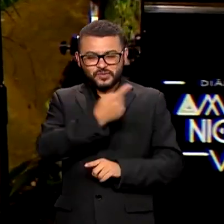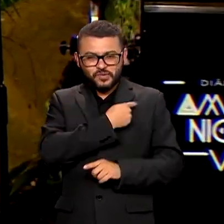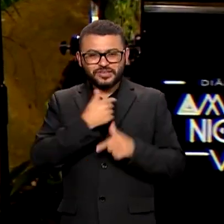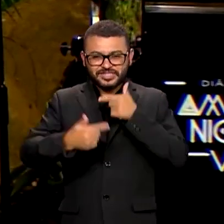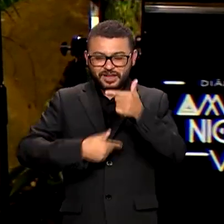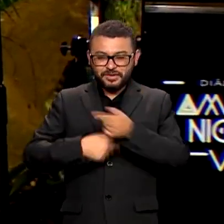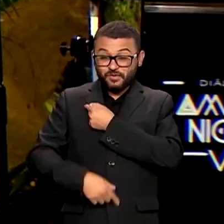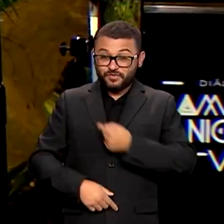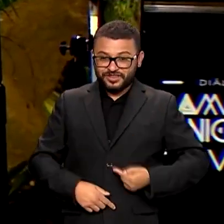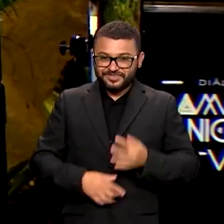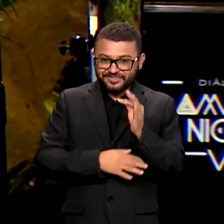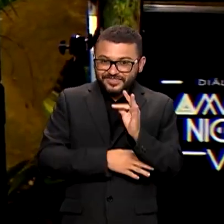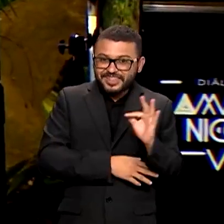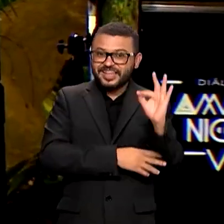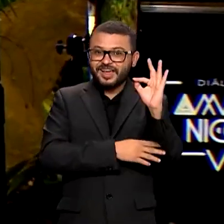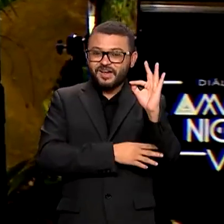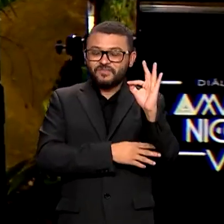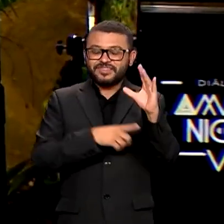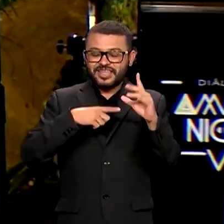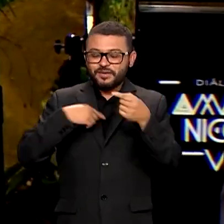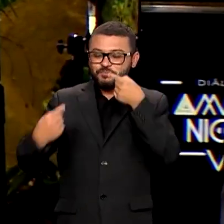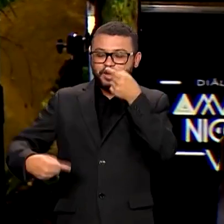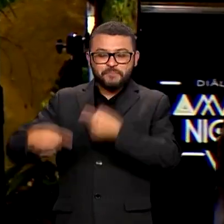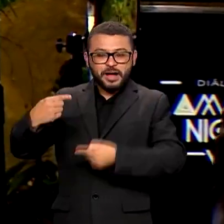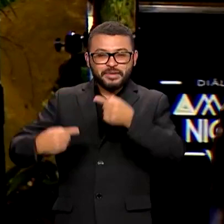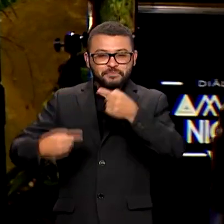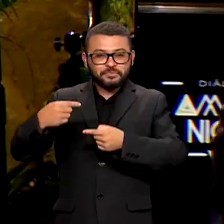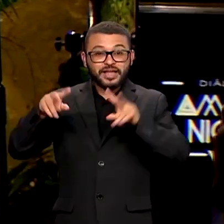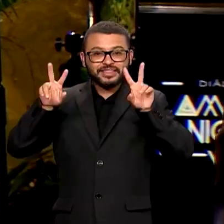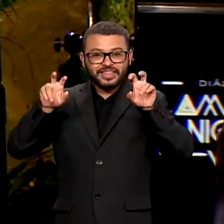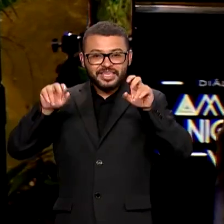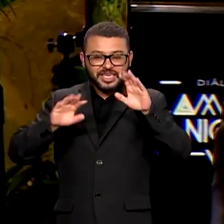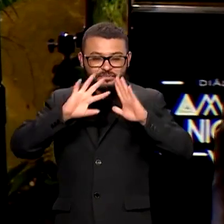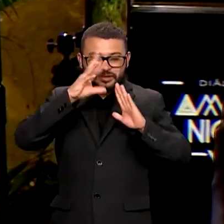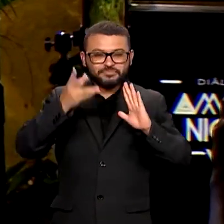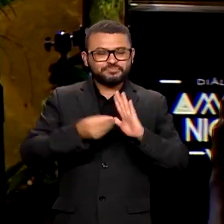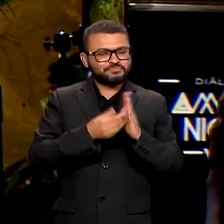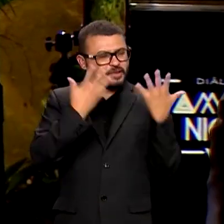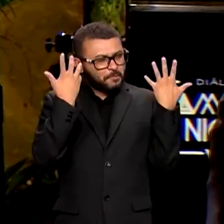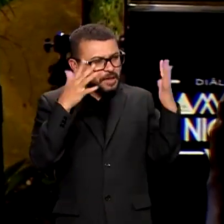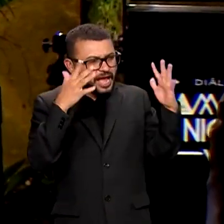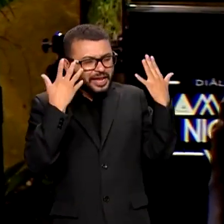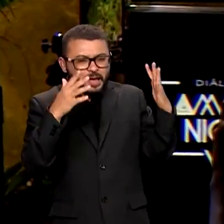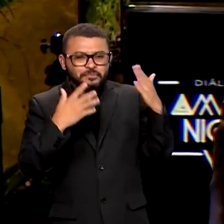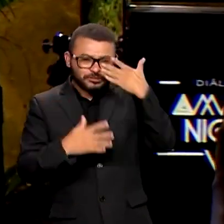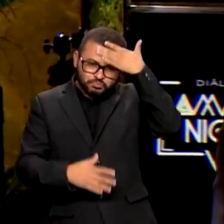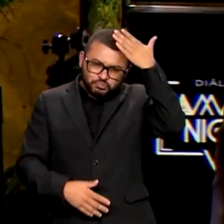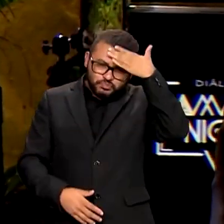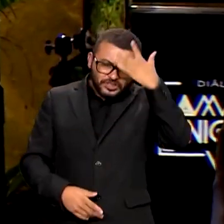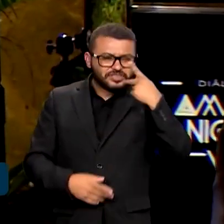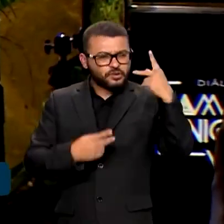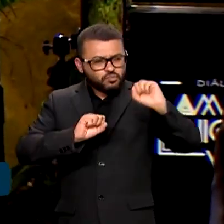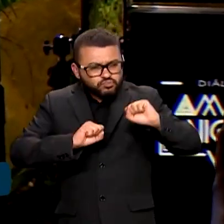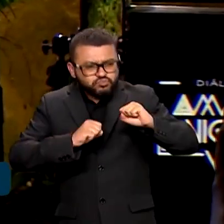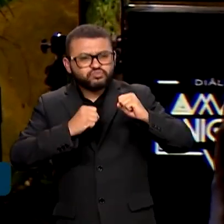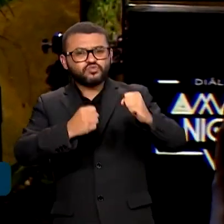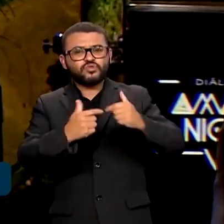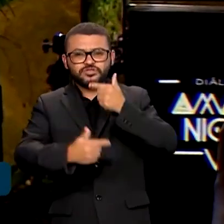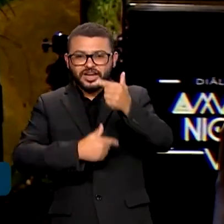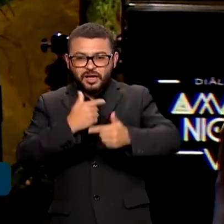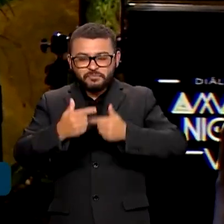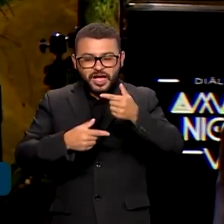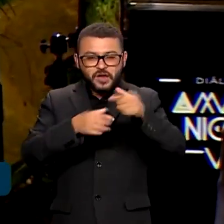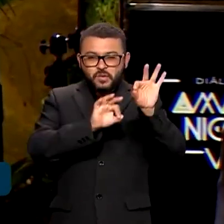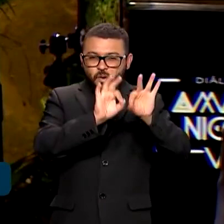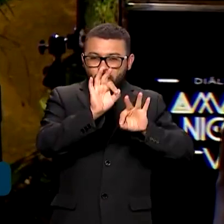governo federal esses diálogos amazônicos. Parabéns, Márcio, pelo seu esforço, por toda essa